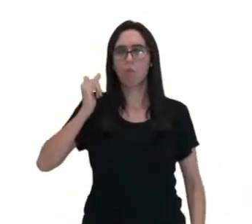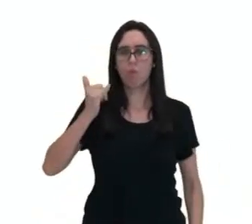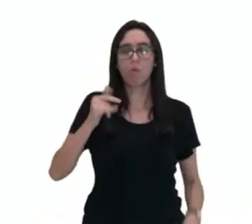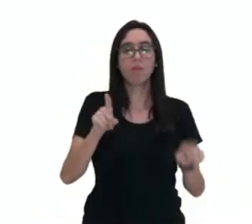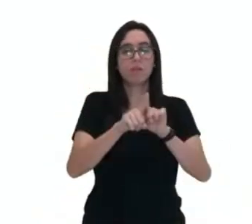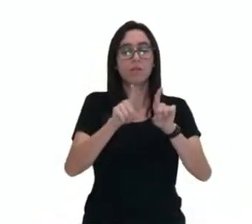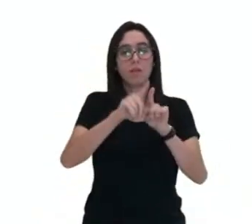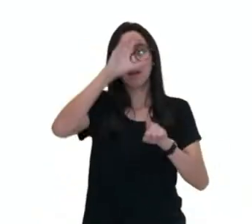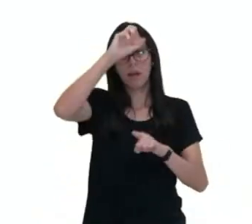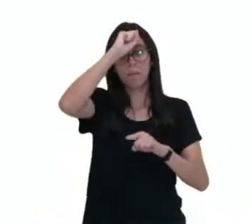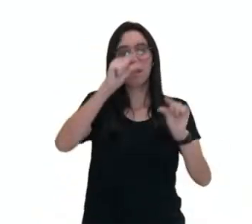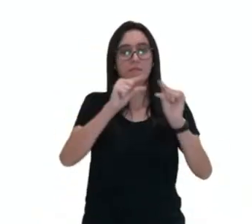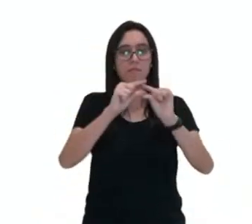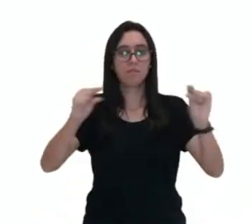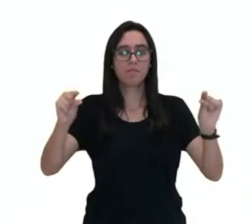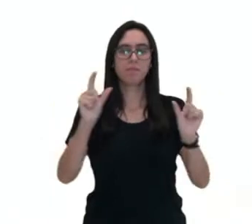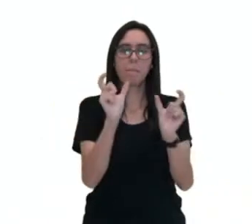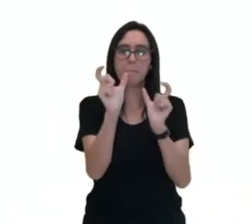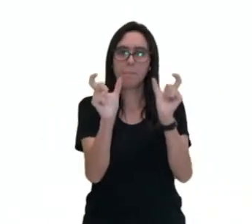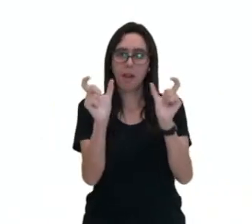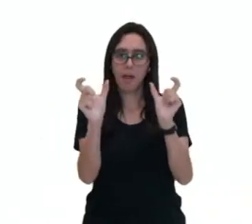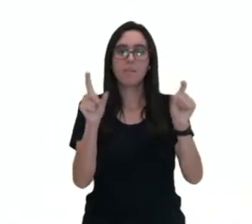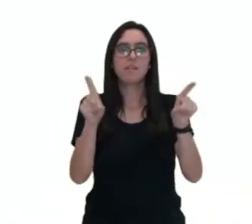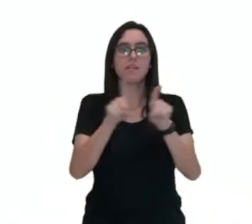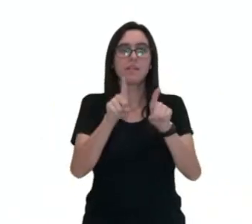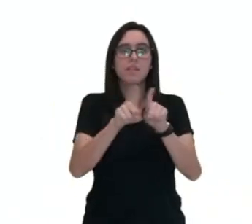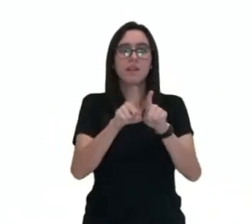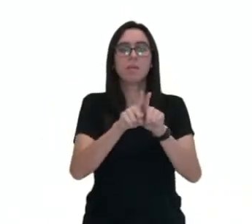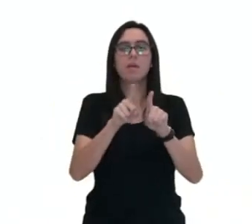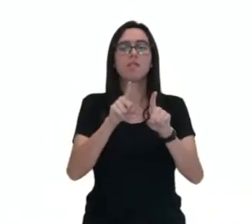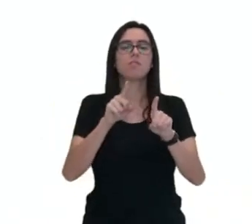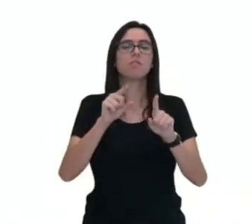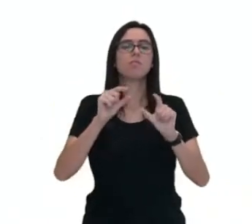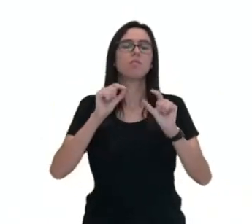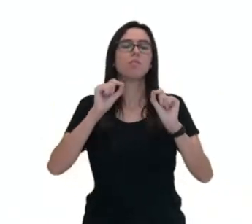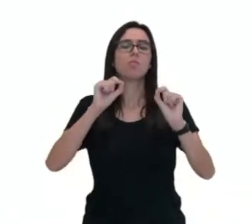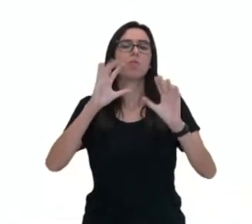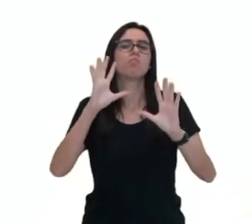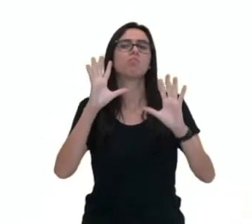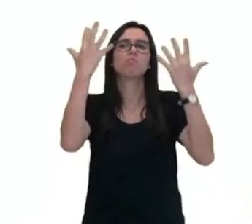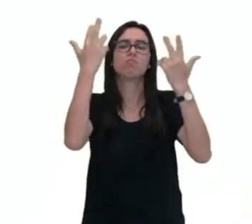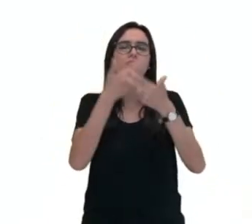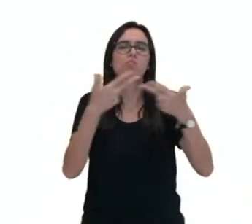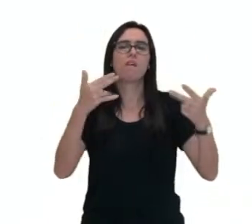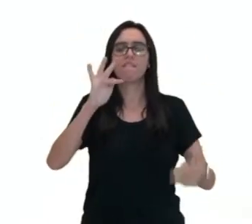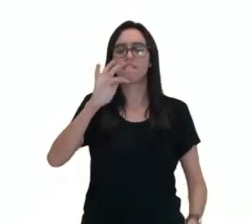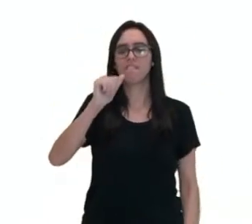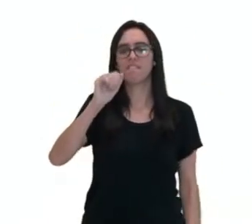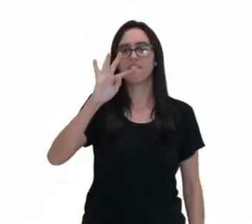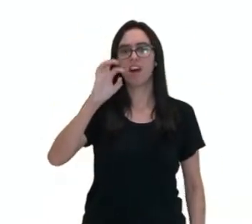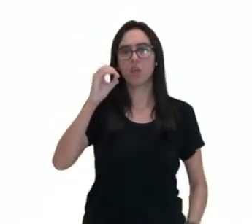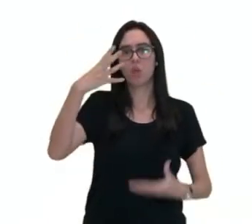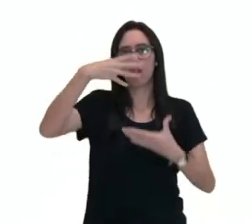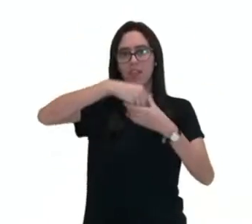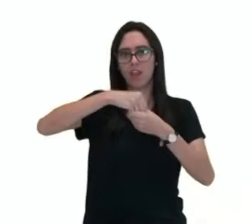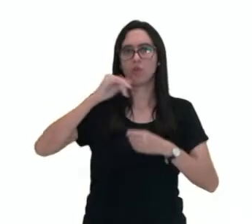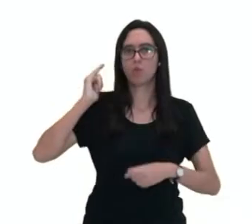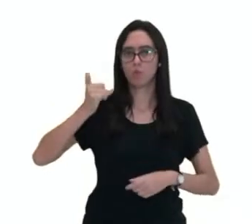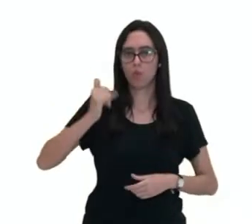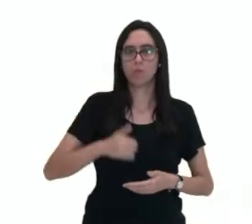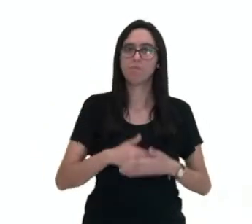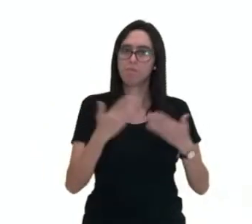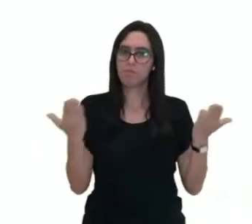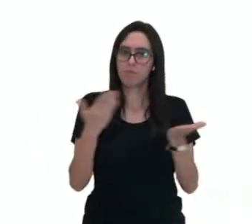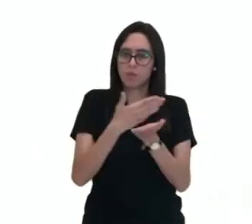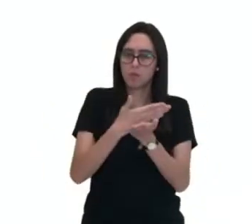ou expressão e identificar o fato que desencadeia a narrativa. Então, para início de conversa,